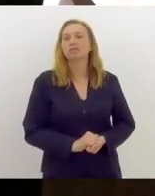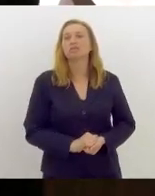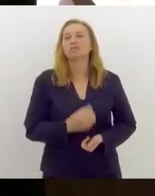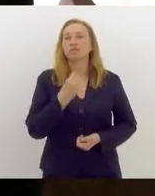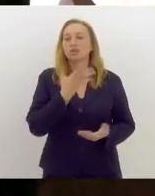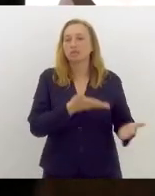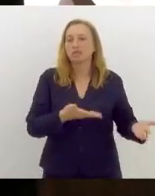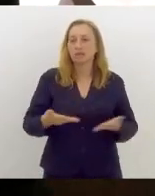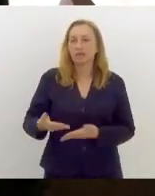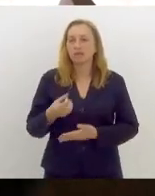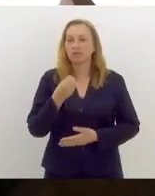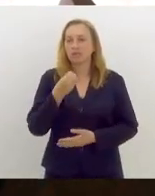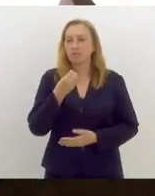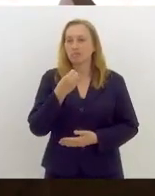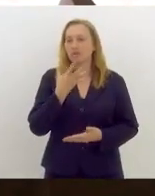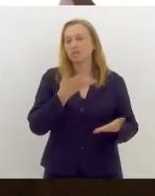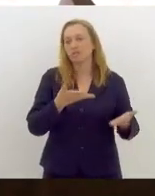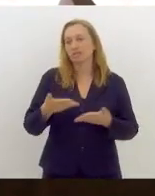alerj